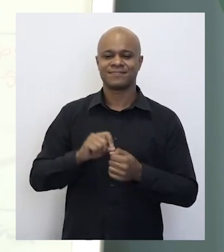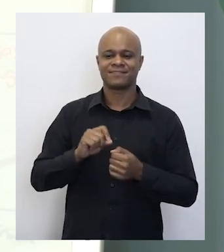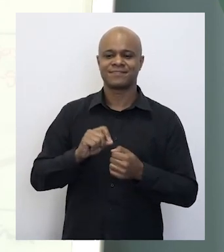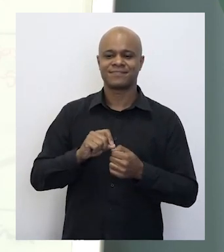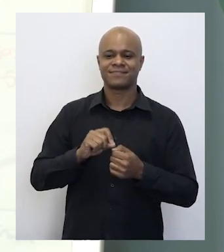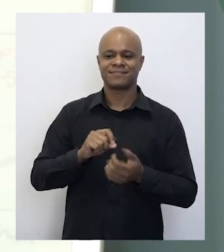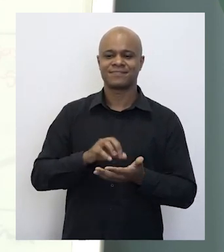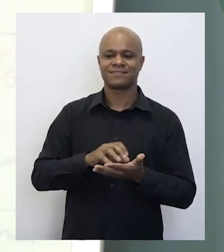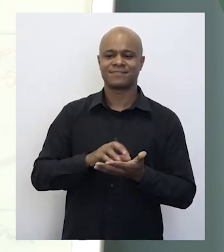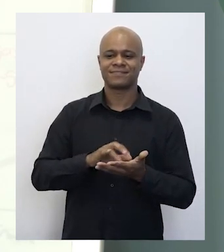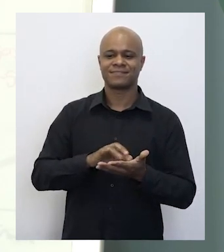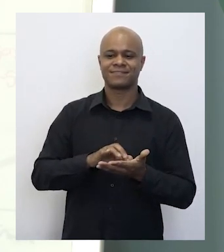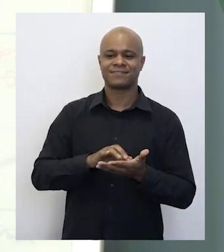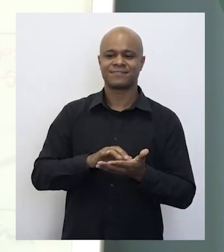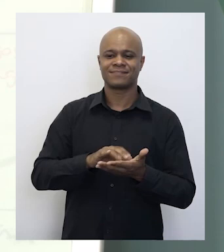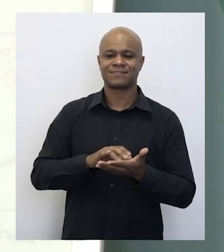0,00079 vezes